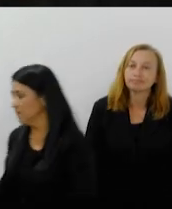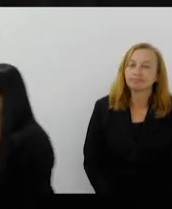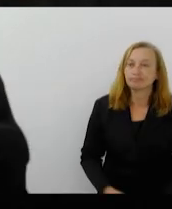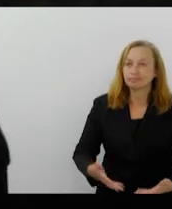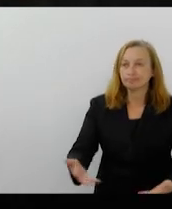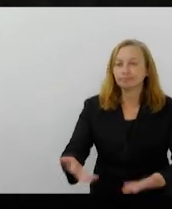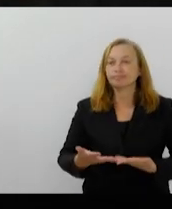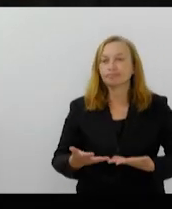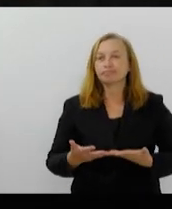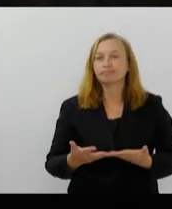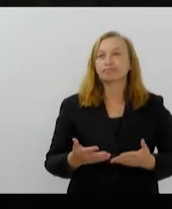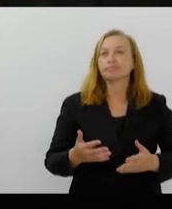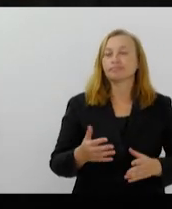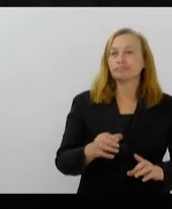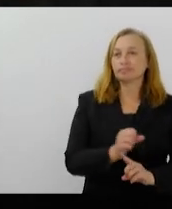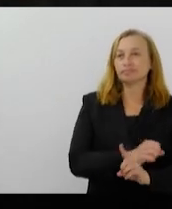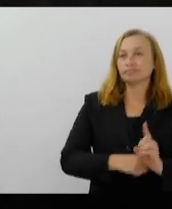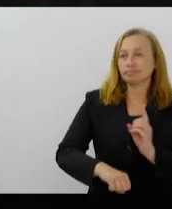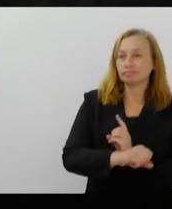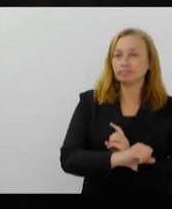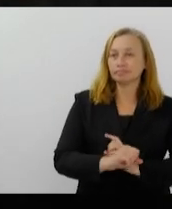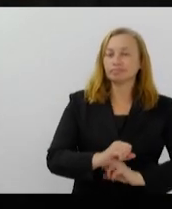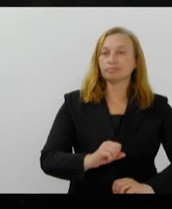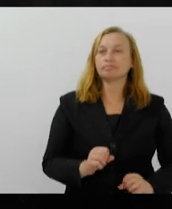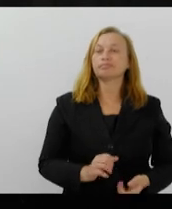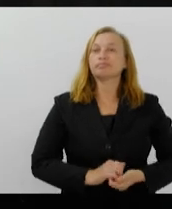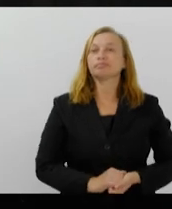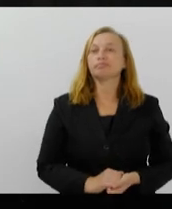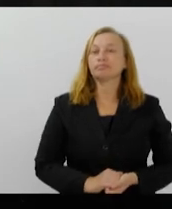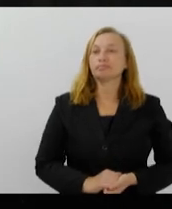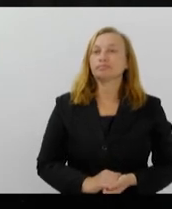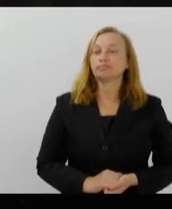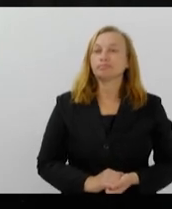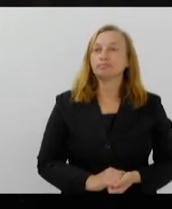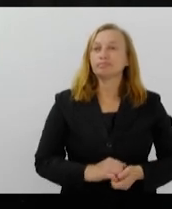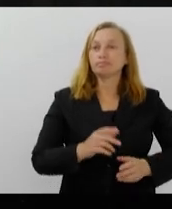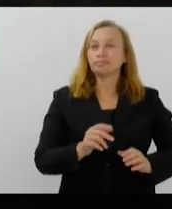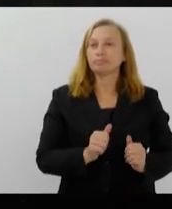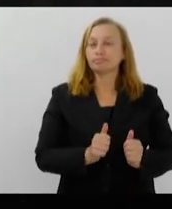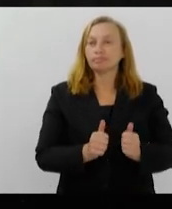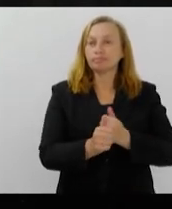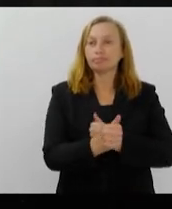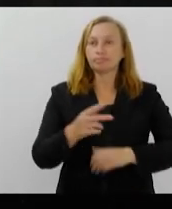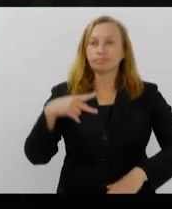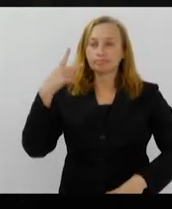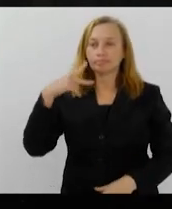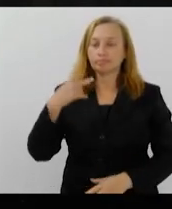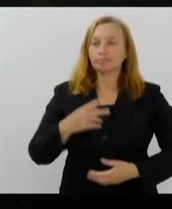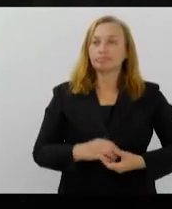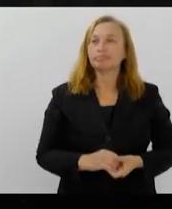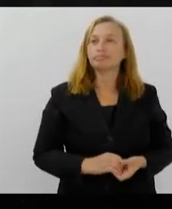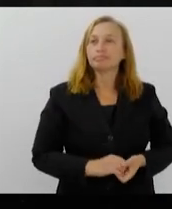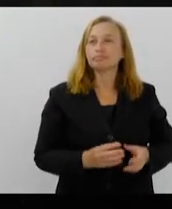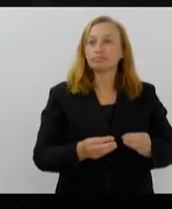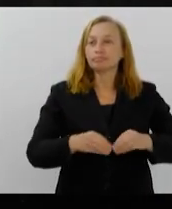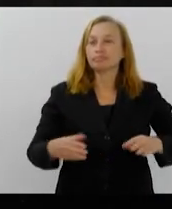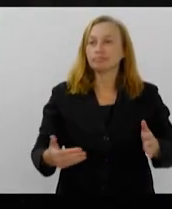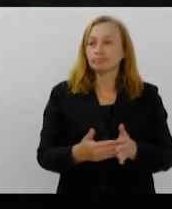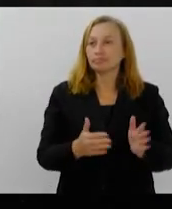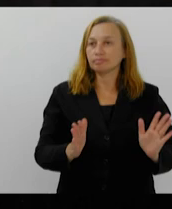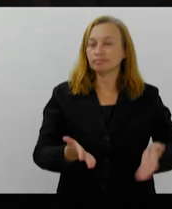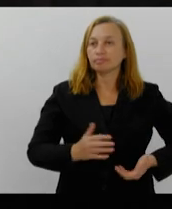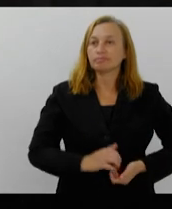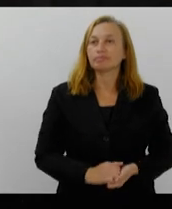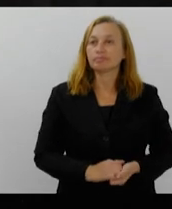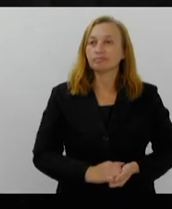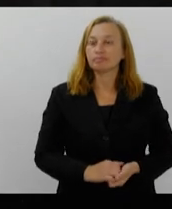para isso, que é a forma como a gente tem trabalhado na Frente Parlamentar de Prevenção às Tragédias até aqui. Então, pessoal,